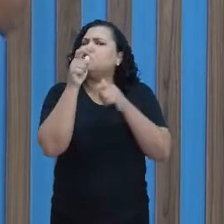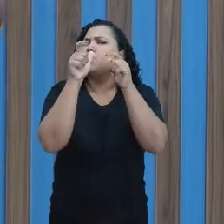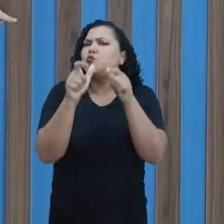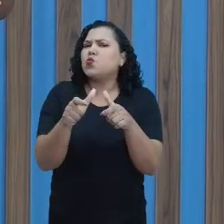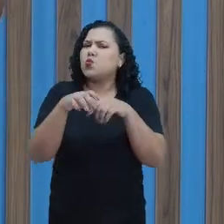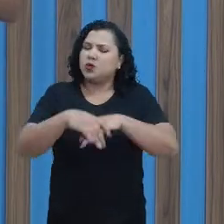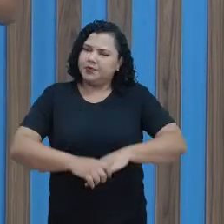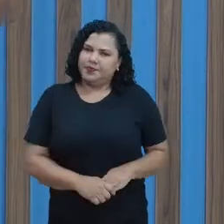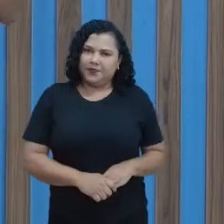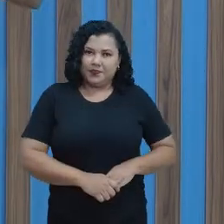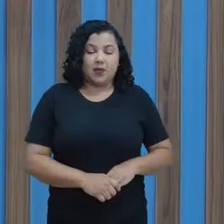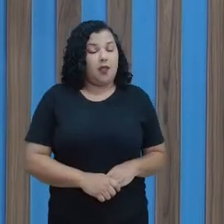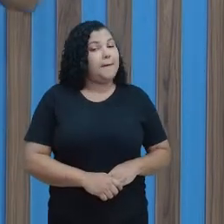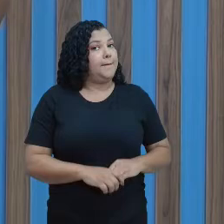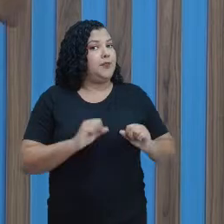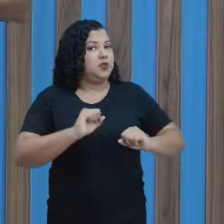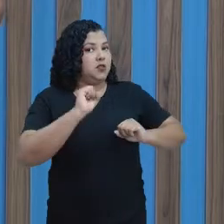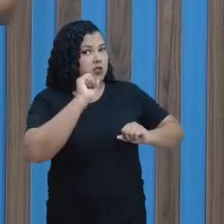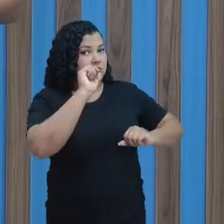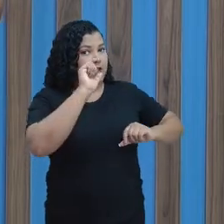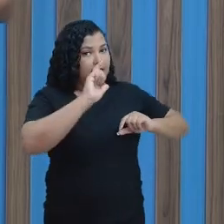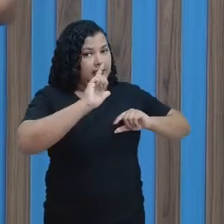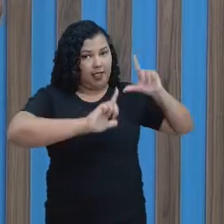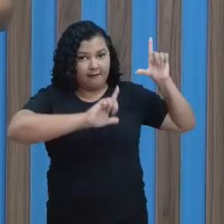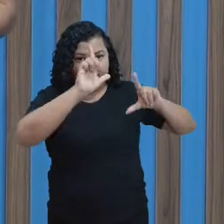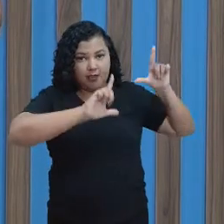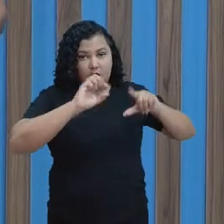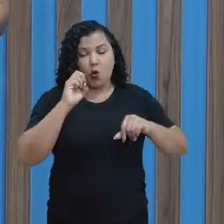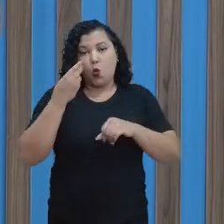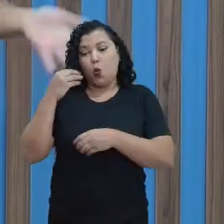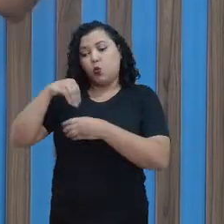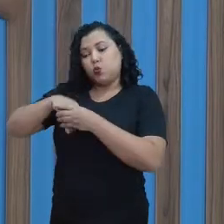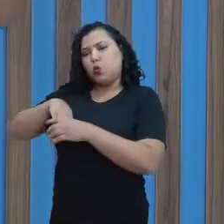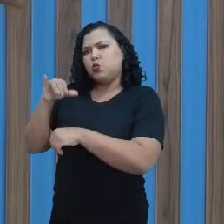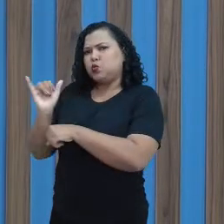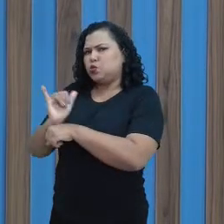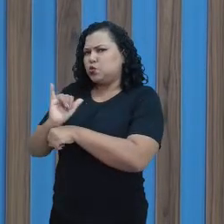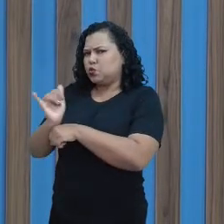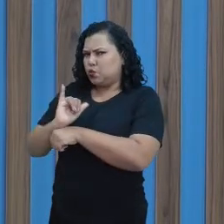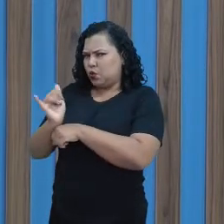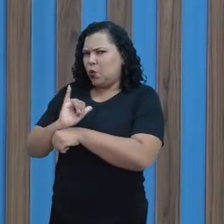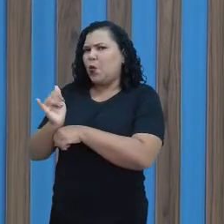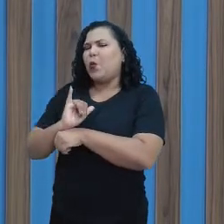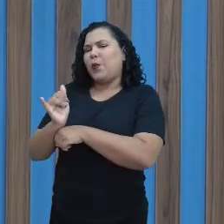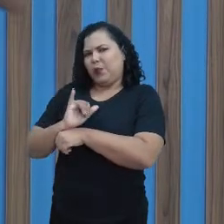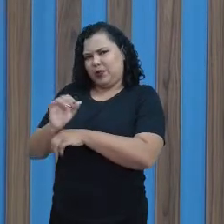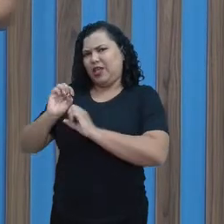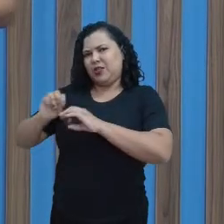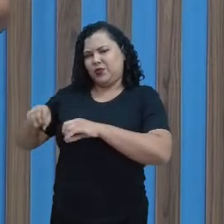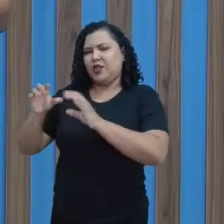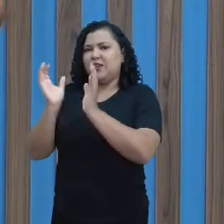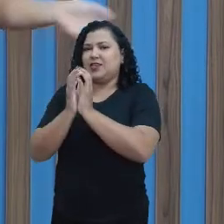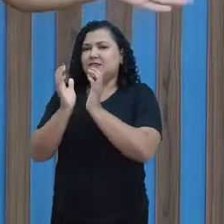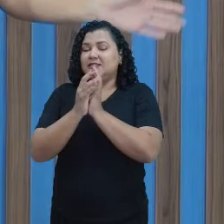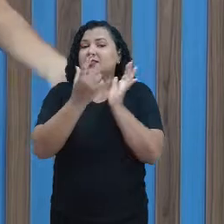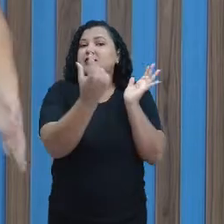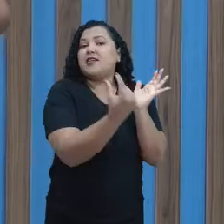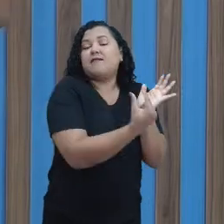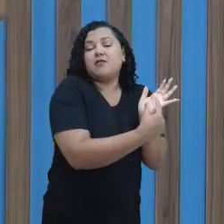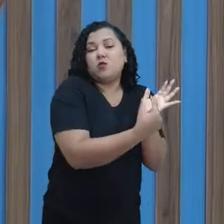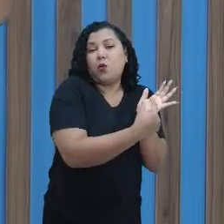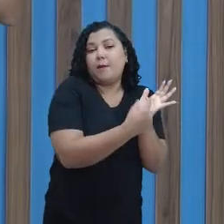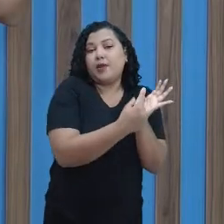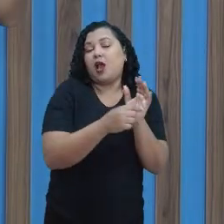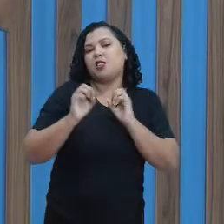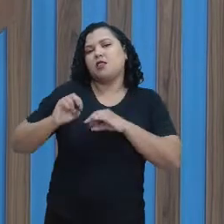onde, né, gente? Tanto no nosso canal do YouTube Educa Recife, como no nosso aplicativo Educa Recife, disponível